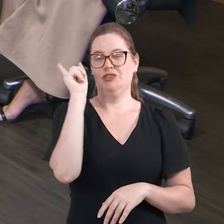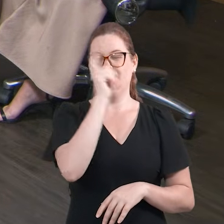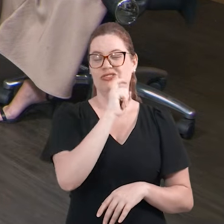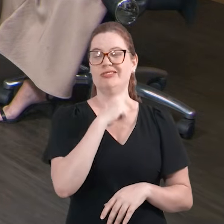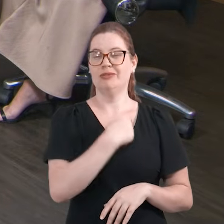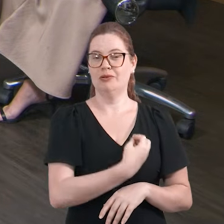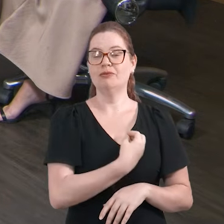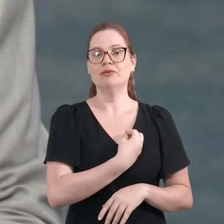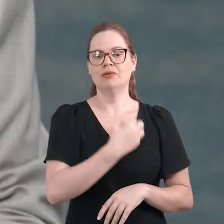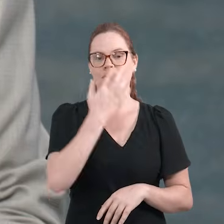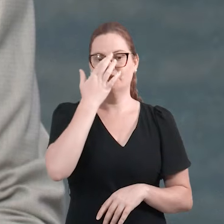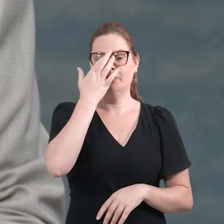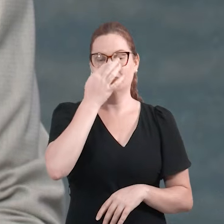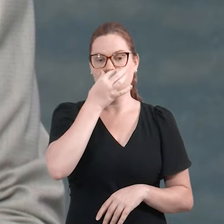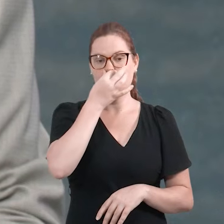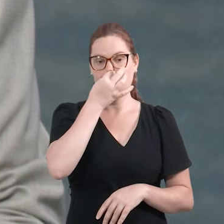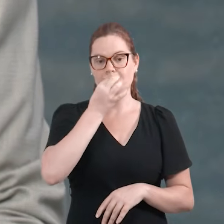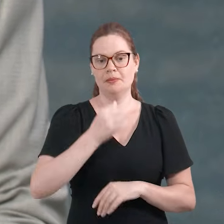eu passei.